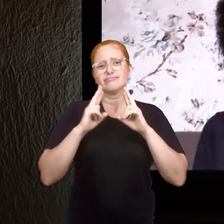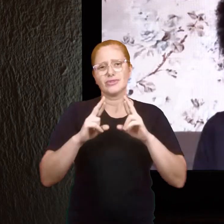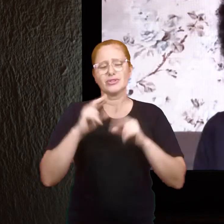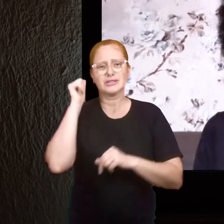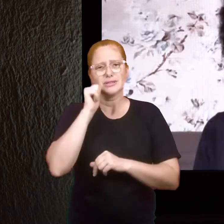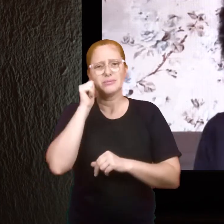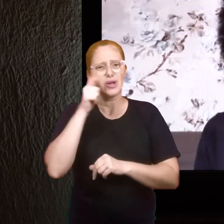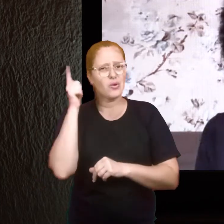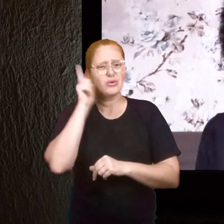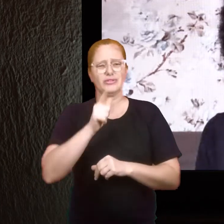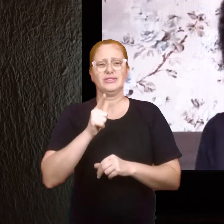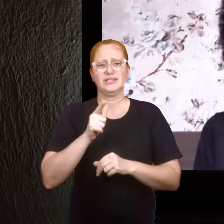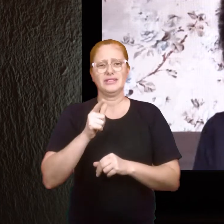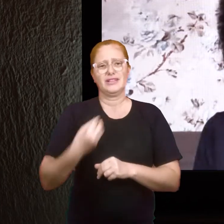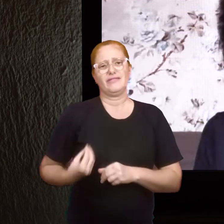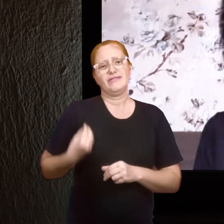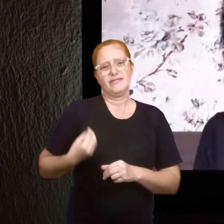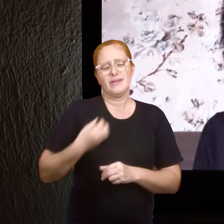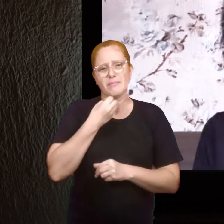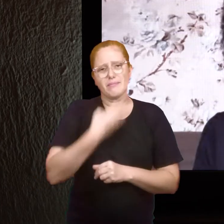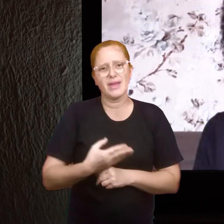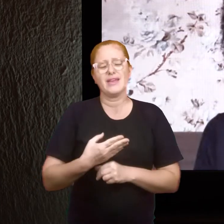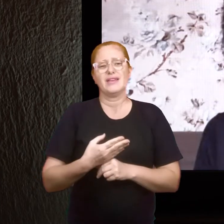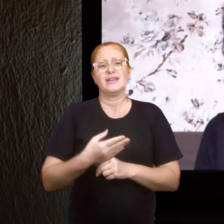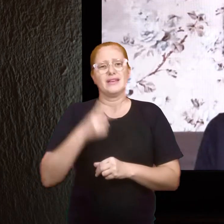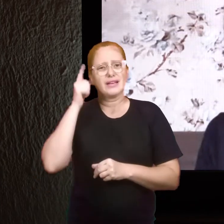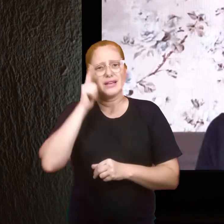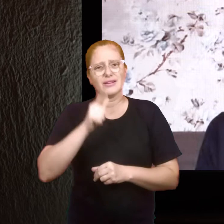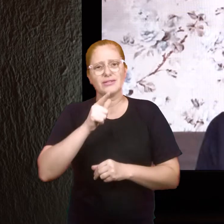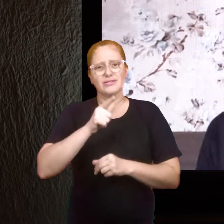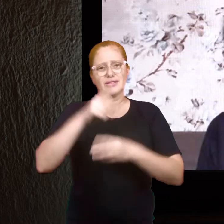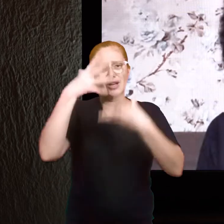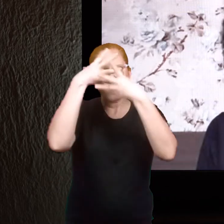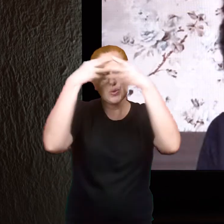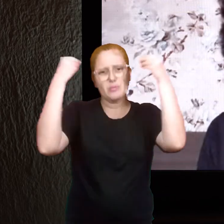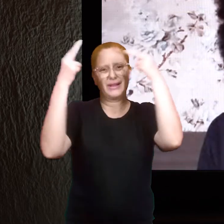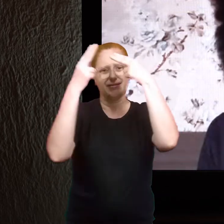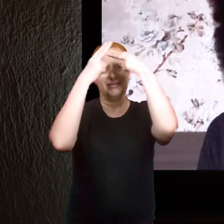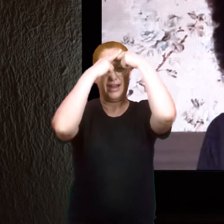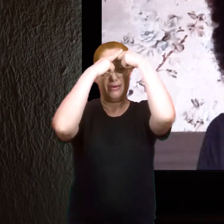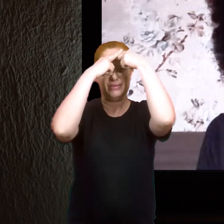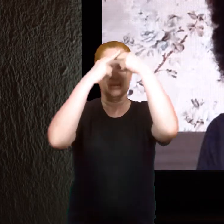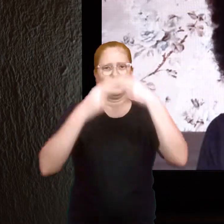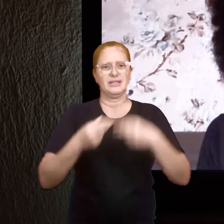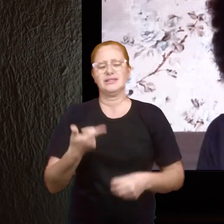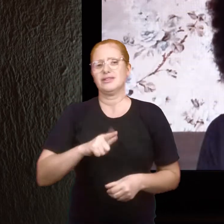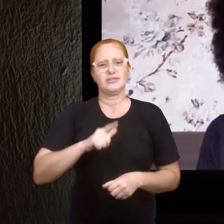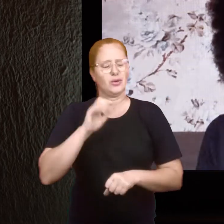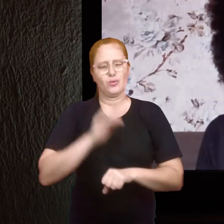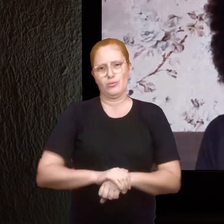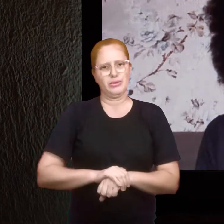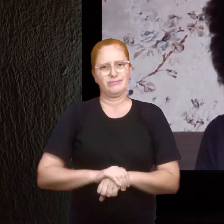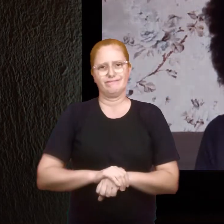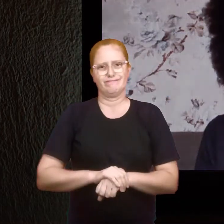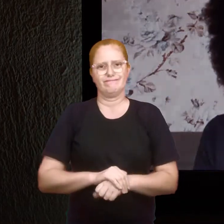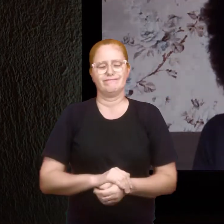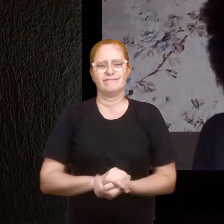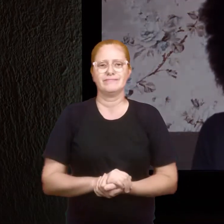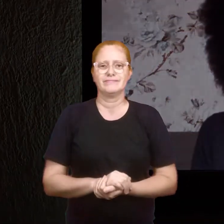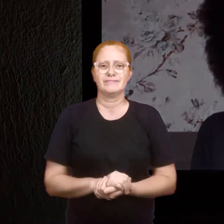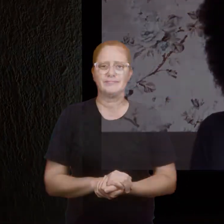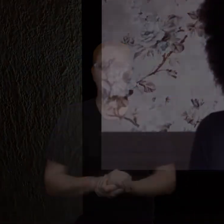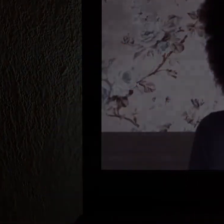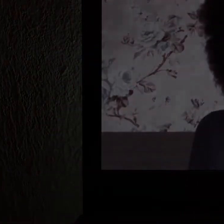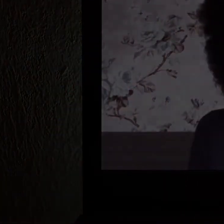bem, que ela se cure dos traumas que tudo isso causou e que ela não se culpe. Nos olha, séria. A